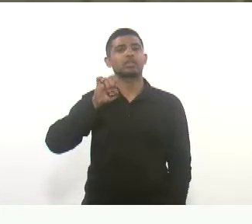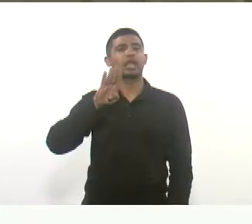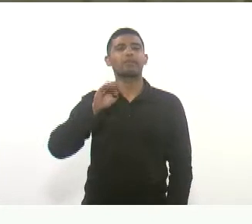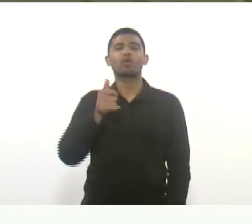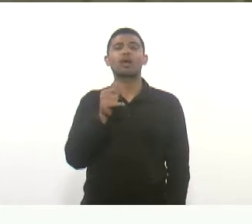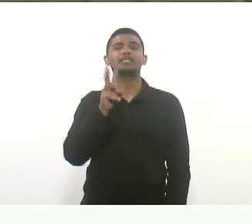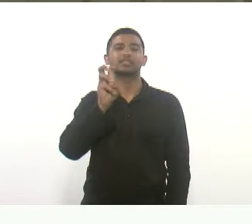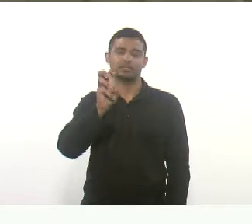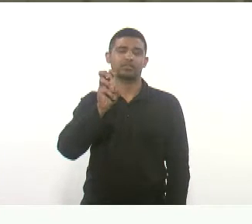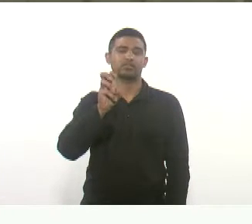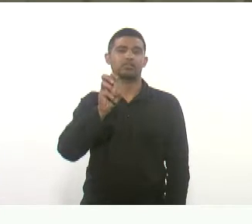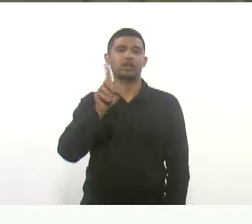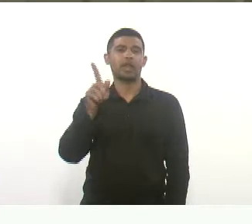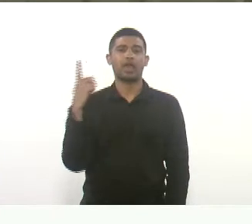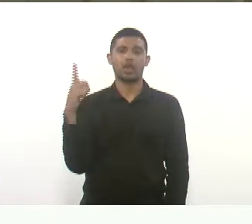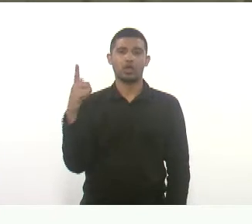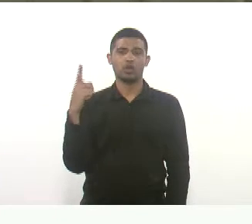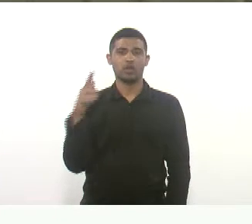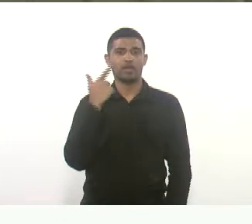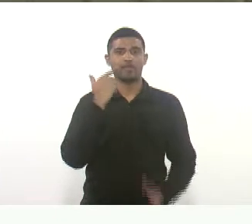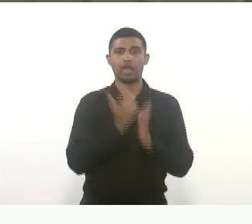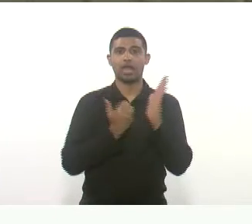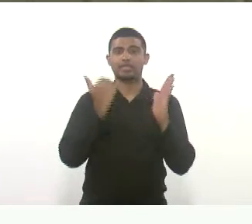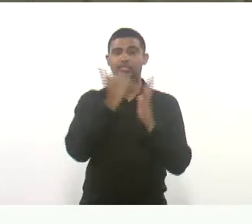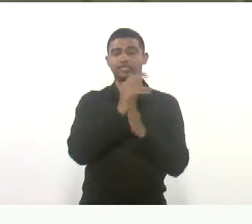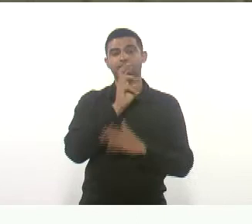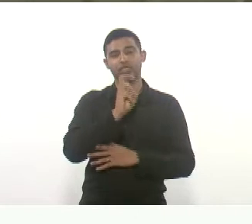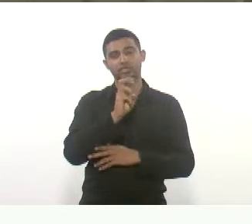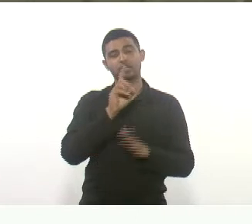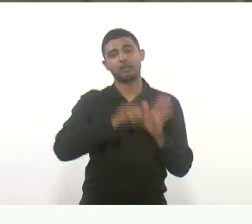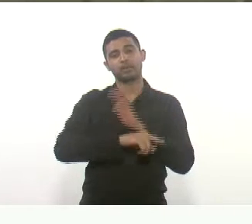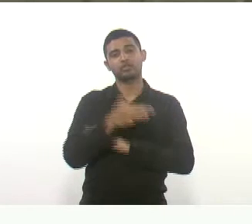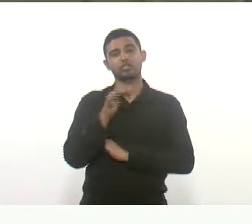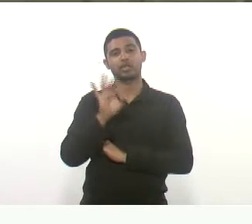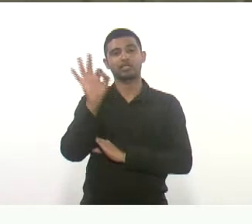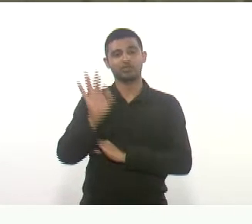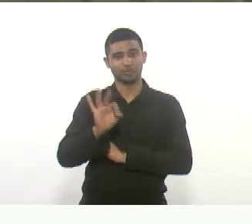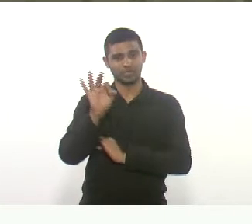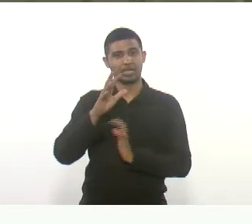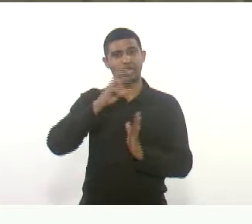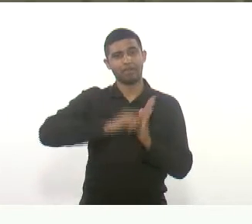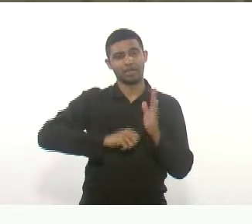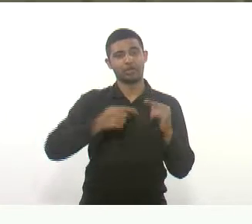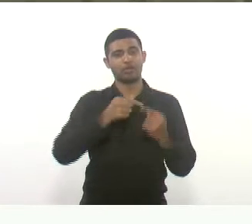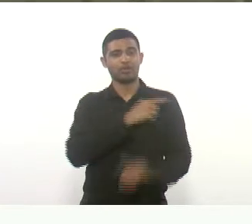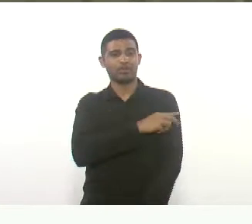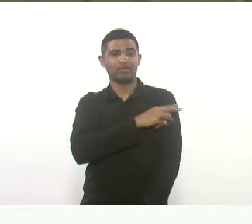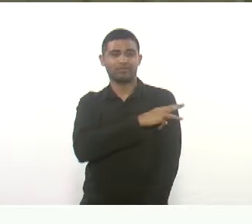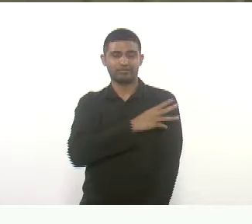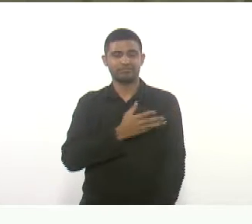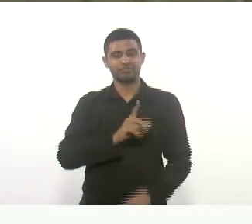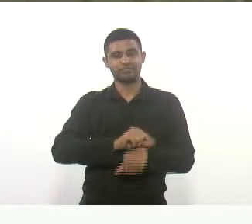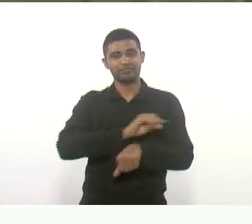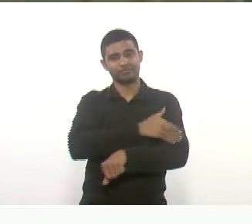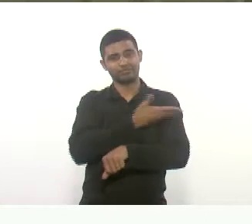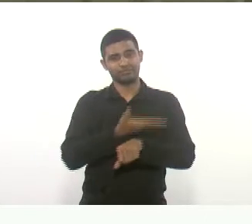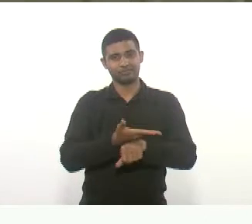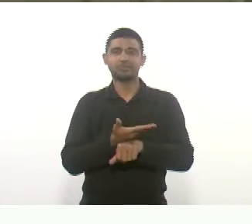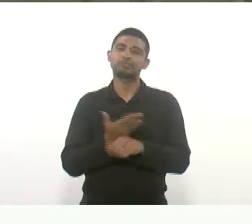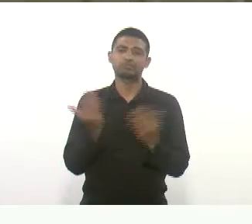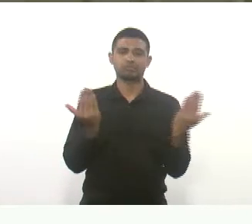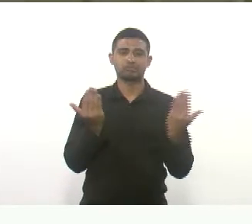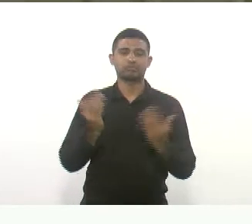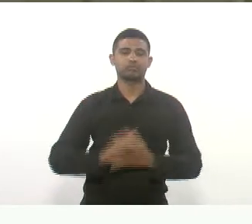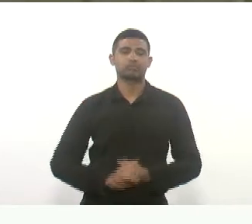5%. Goiás, com IDEB acima de 5% e menos de 10% da matrícula do Fundamental 2 em tempo integral. São